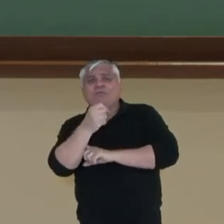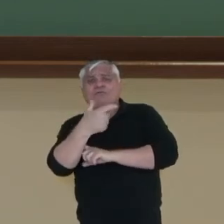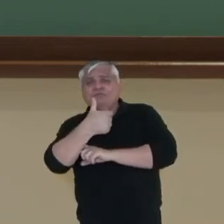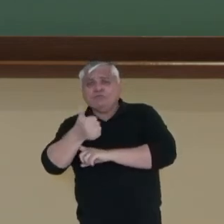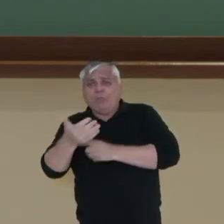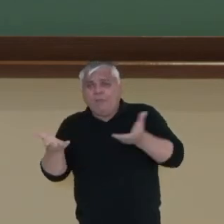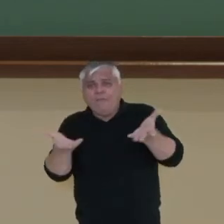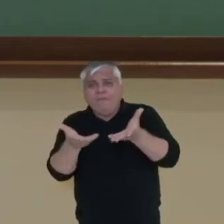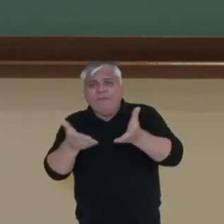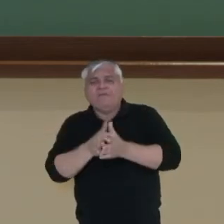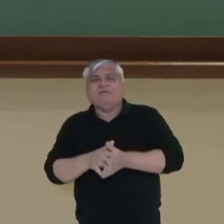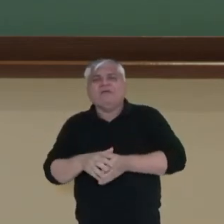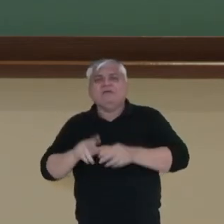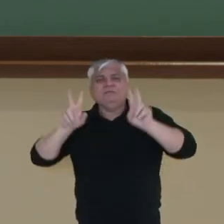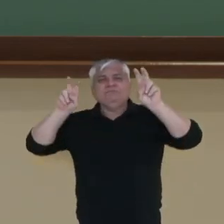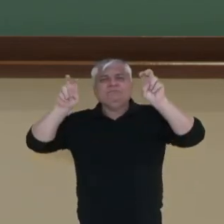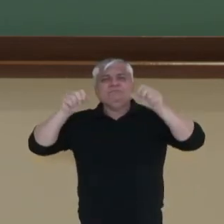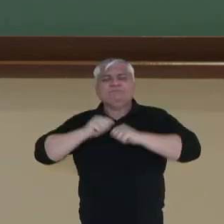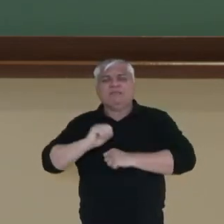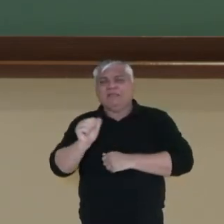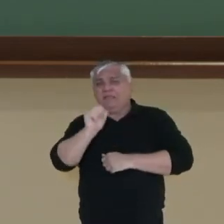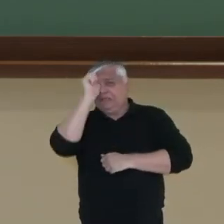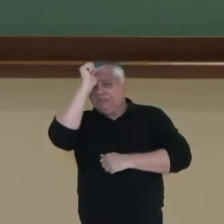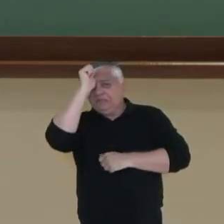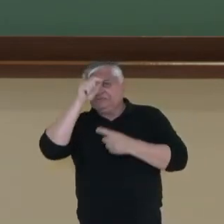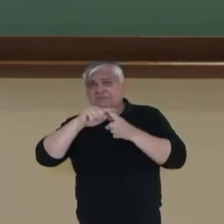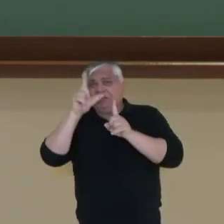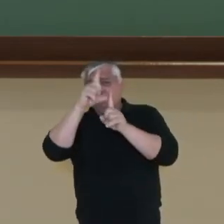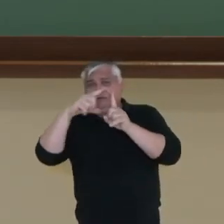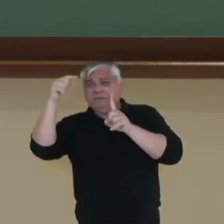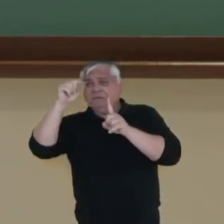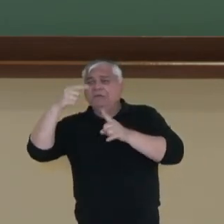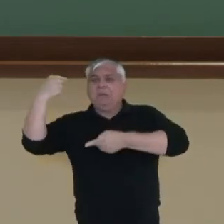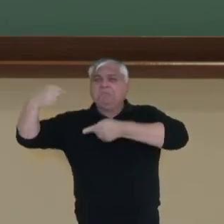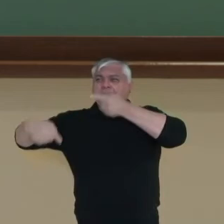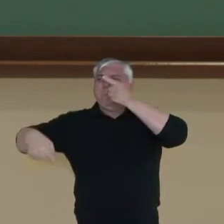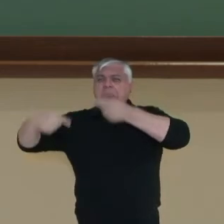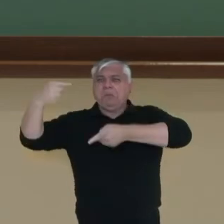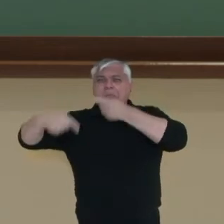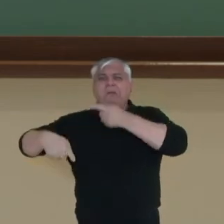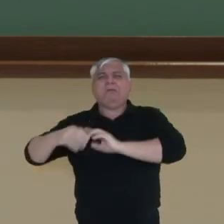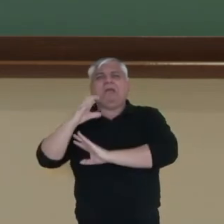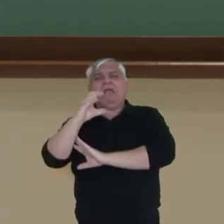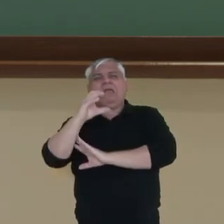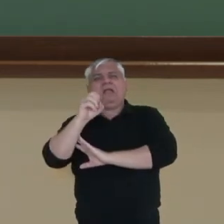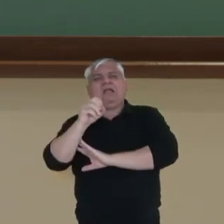conflitos entre Índia e Paquistão, também na Caxemira.